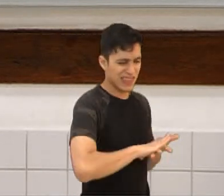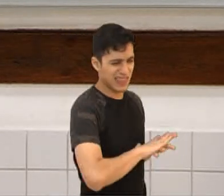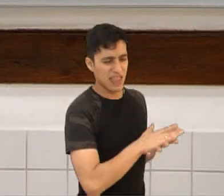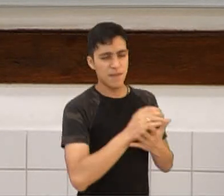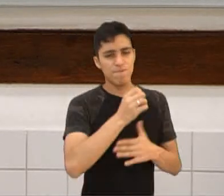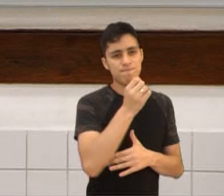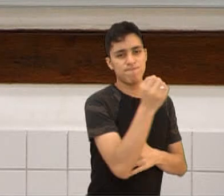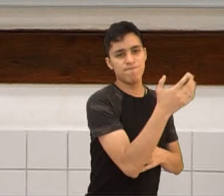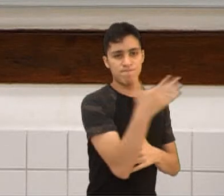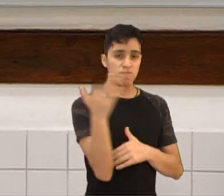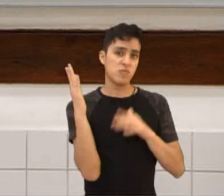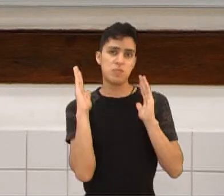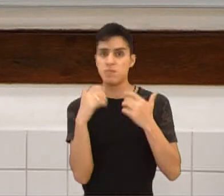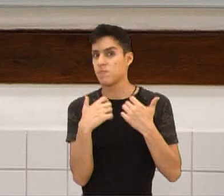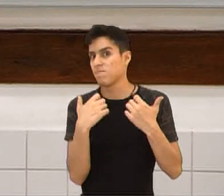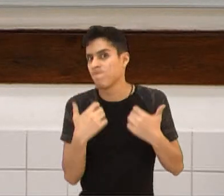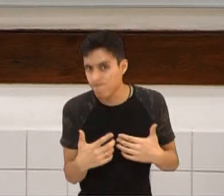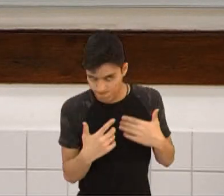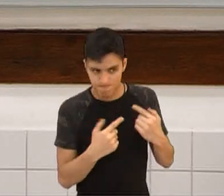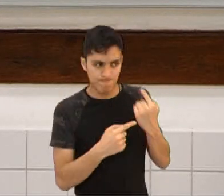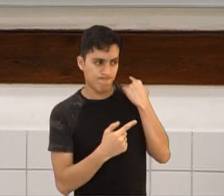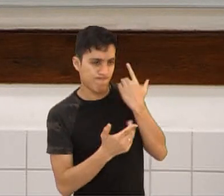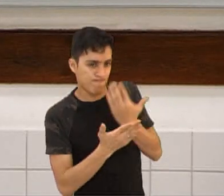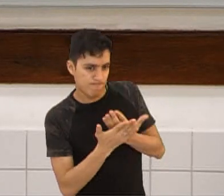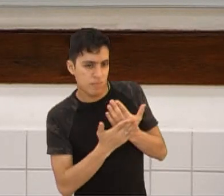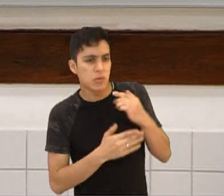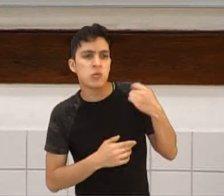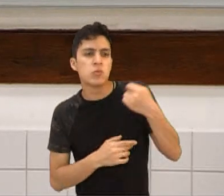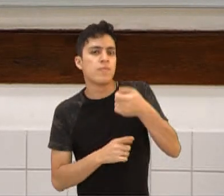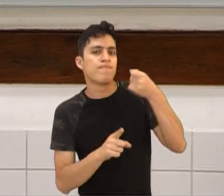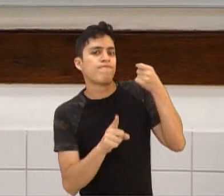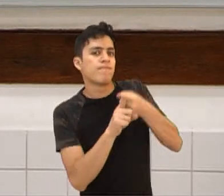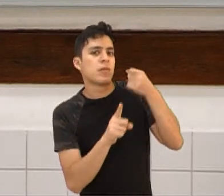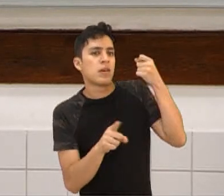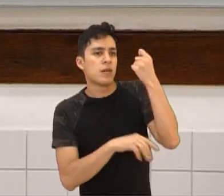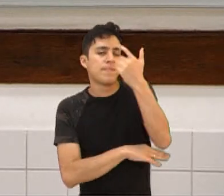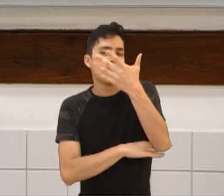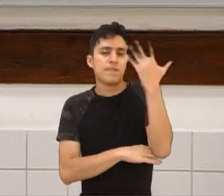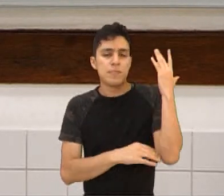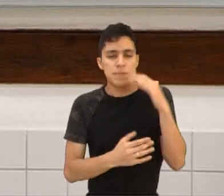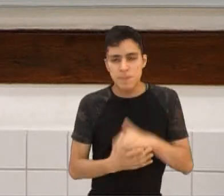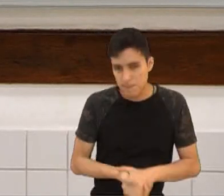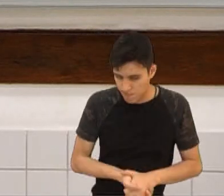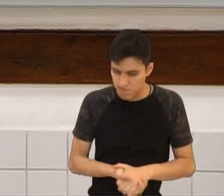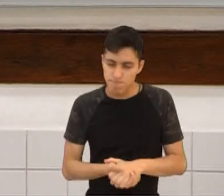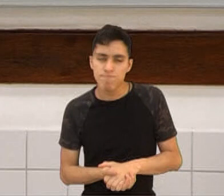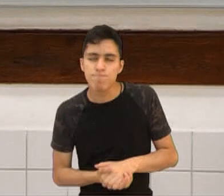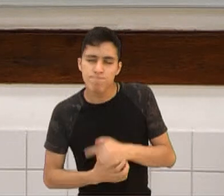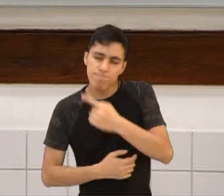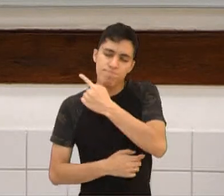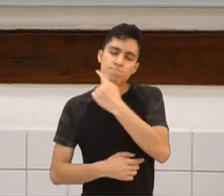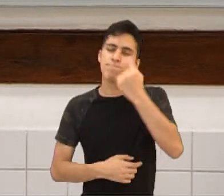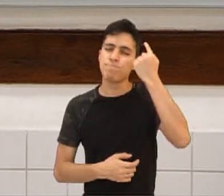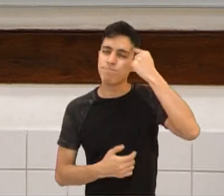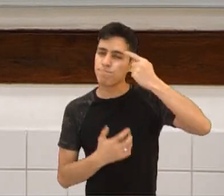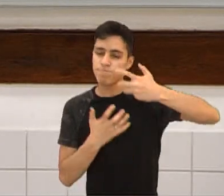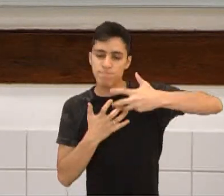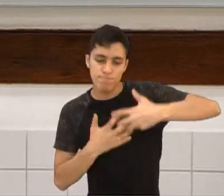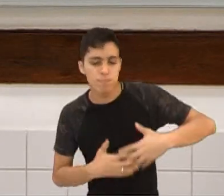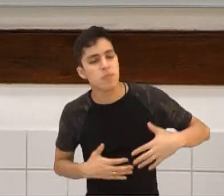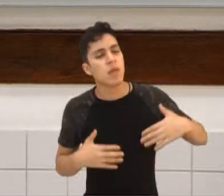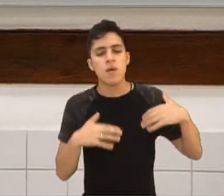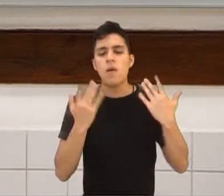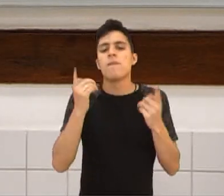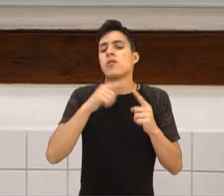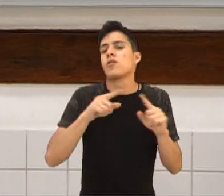ambiental, que a gente falou bastante ao longo das últimas aulas sobre os impactos ambientais, né? Trouxe aqui para a gente refletir um pouquinho. Quais são os